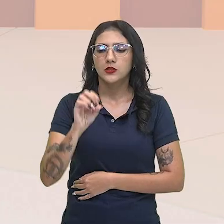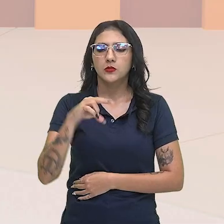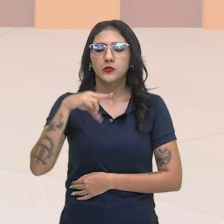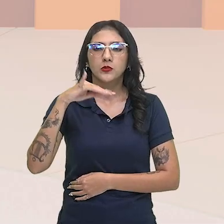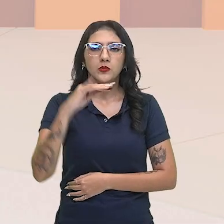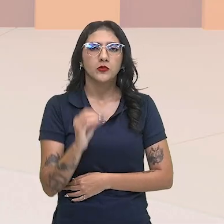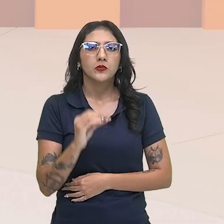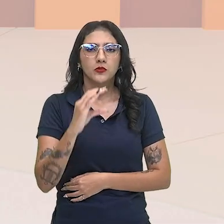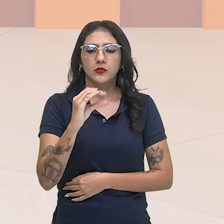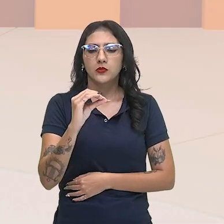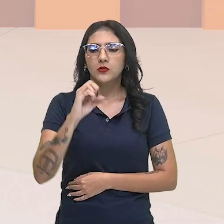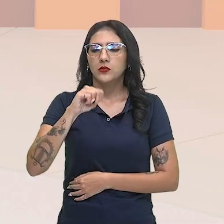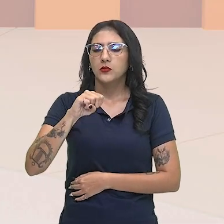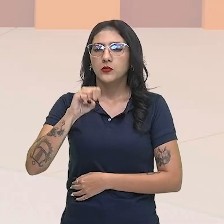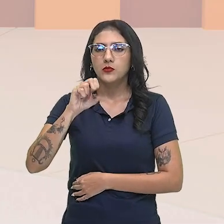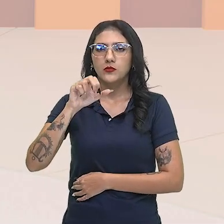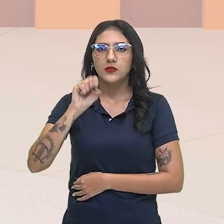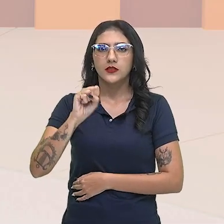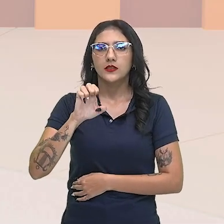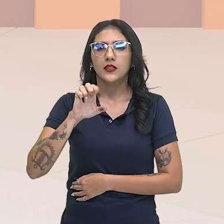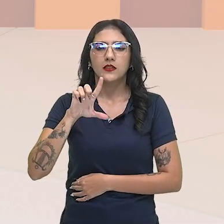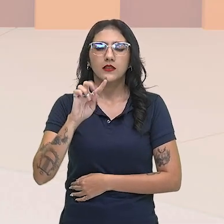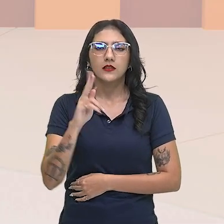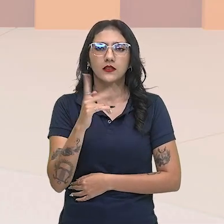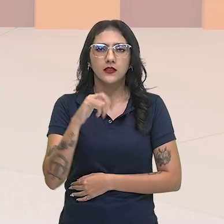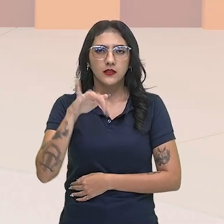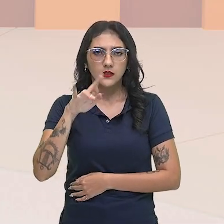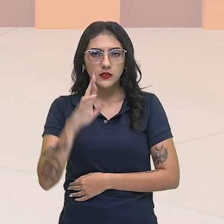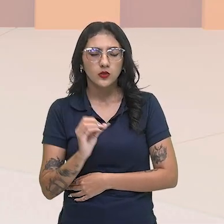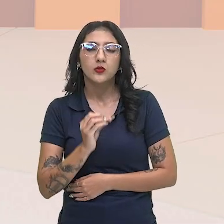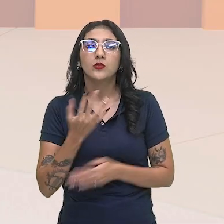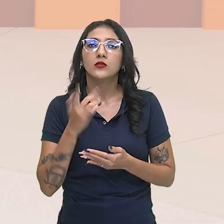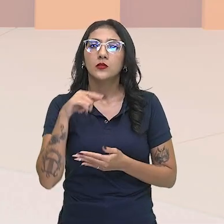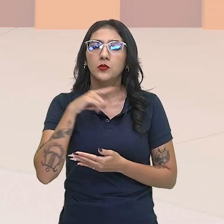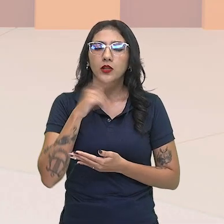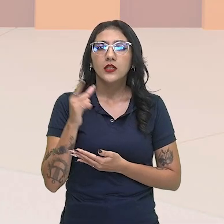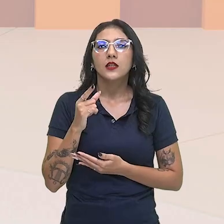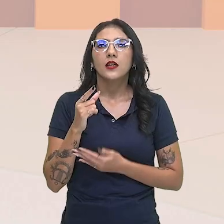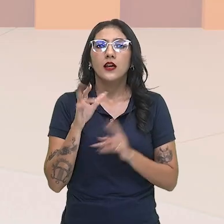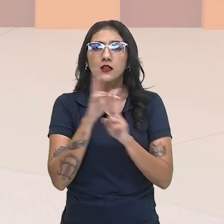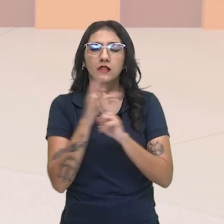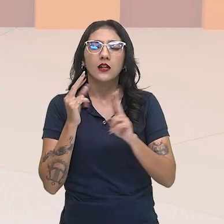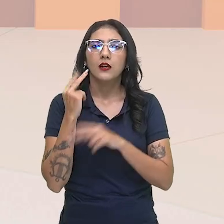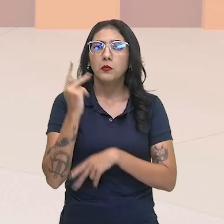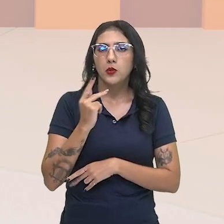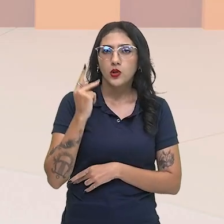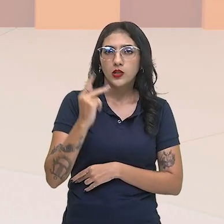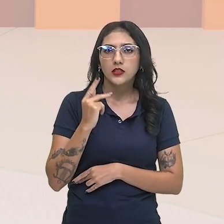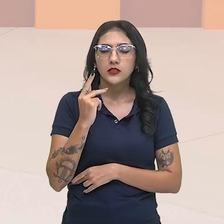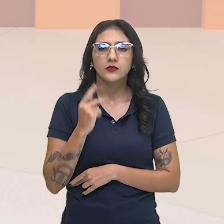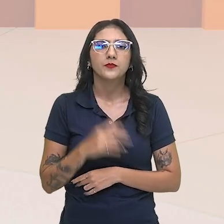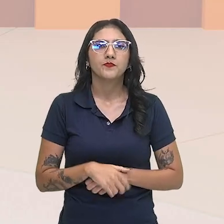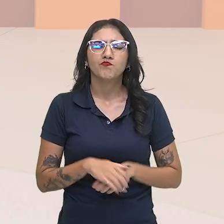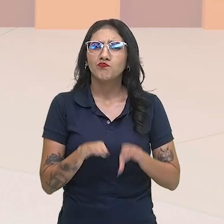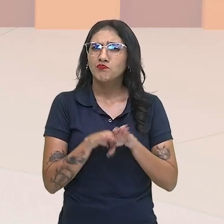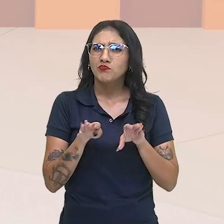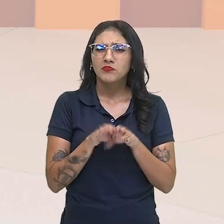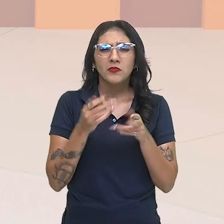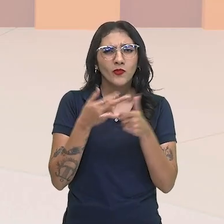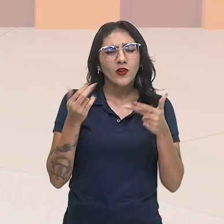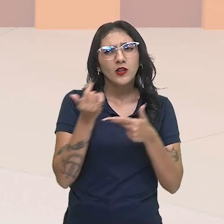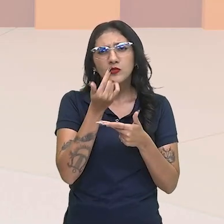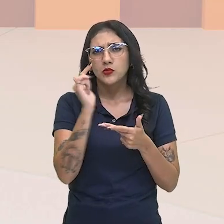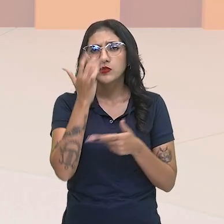carismático, exercia uma liderança política e também religiosa, né, e outros líderes como Gandhi, né,